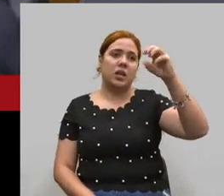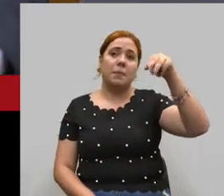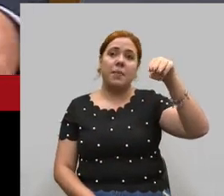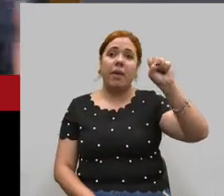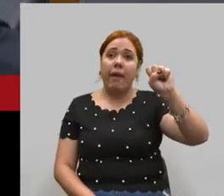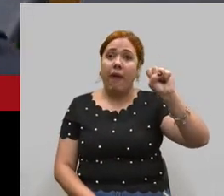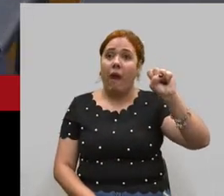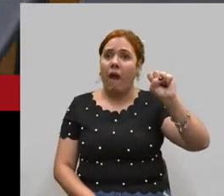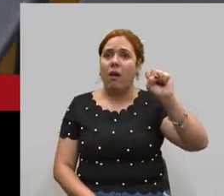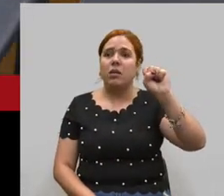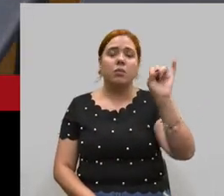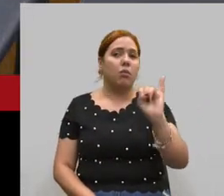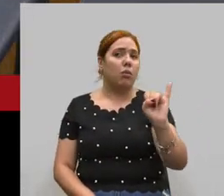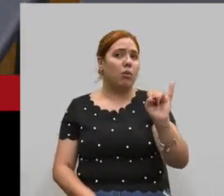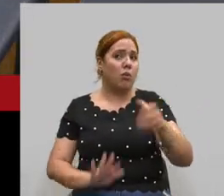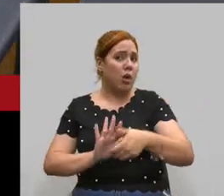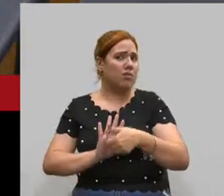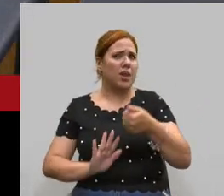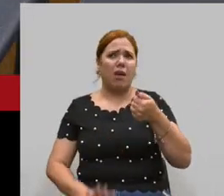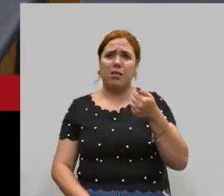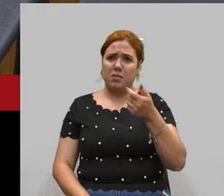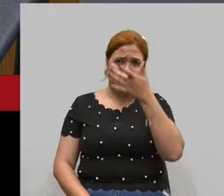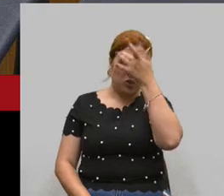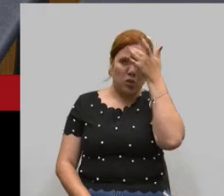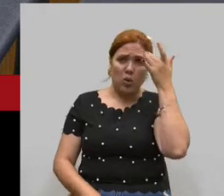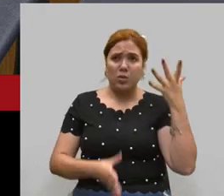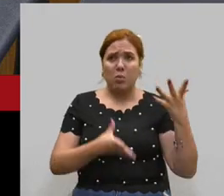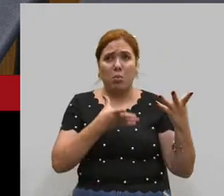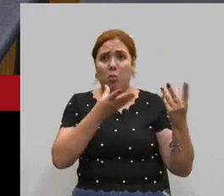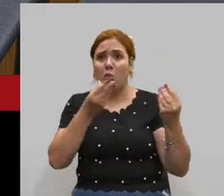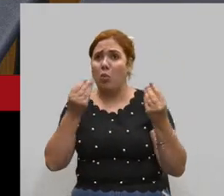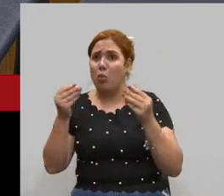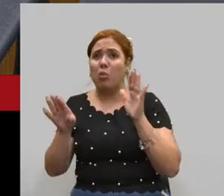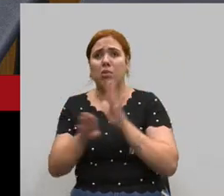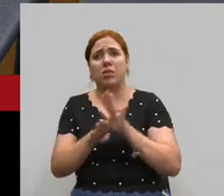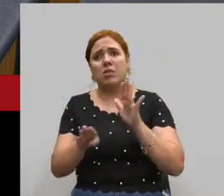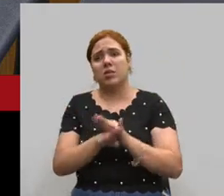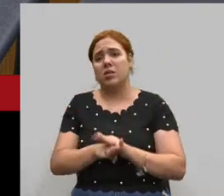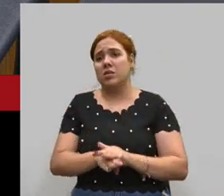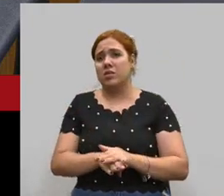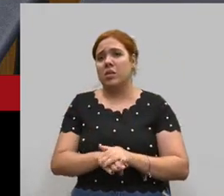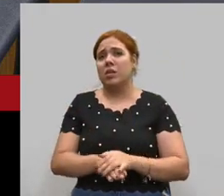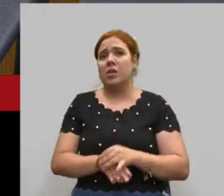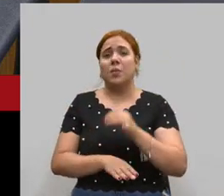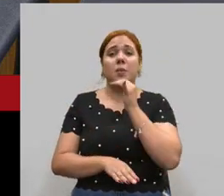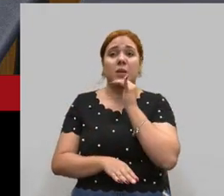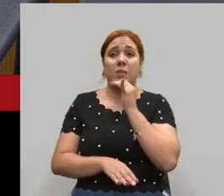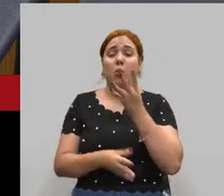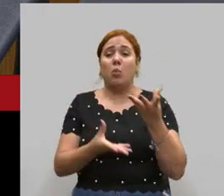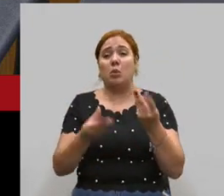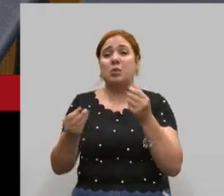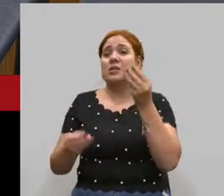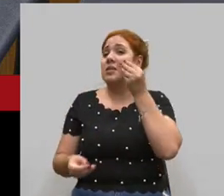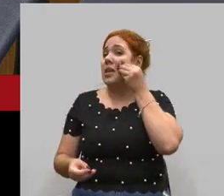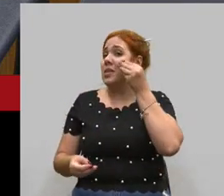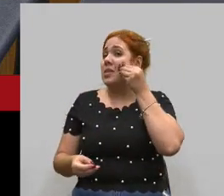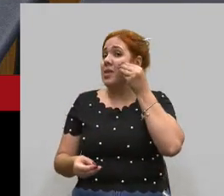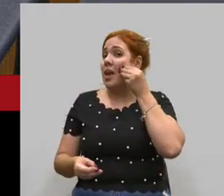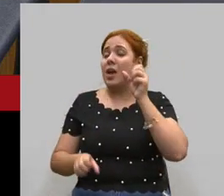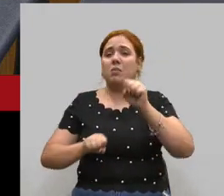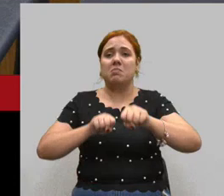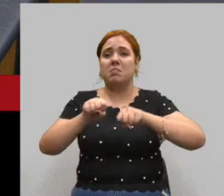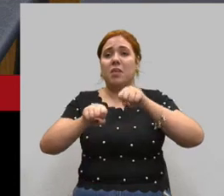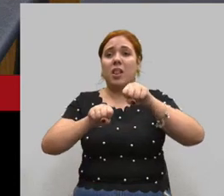conheço várias pessoas obesas que começaram a pedalar numa ba comum por não ter condição acabaram desistindo de pedalar isso é muito comum